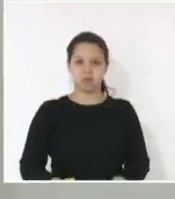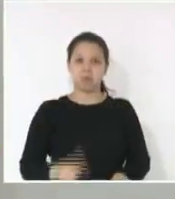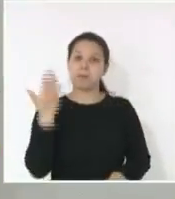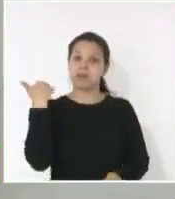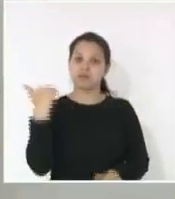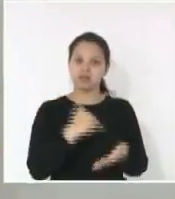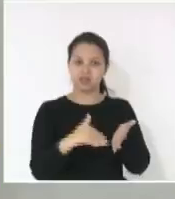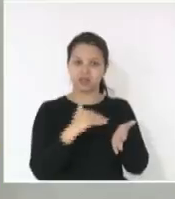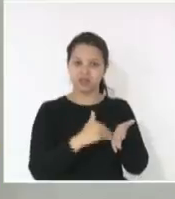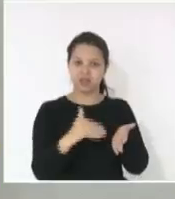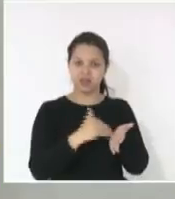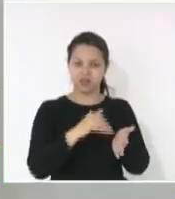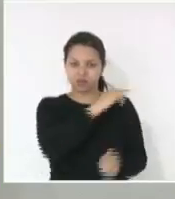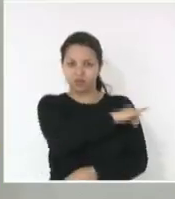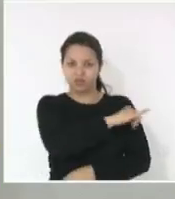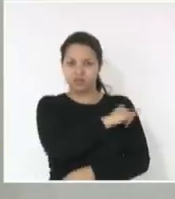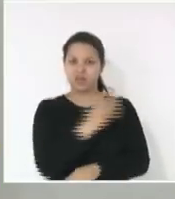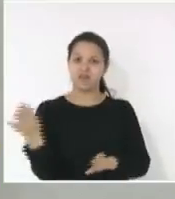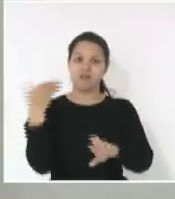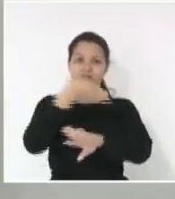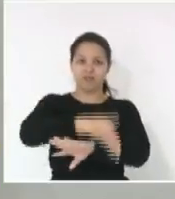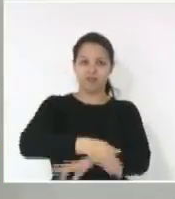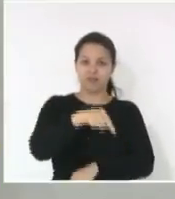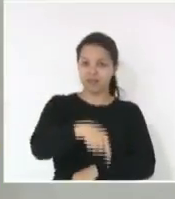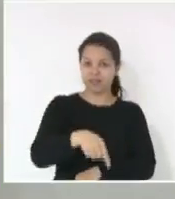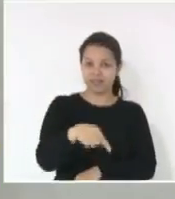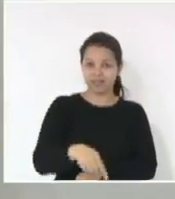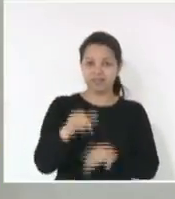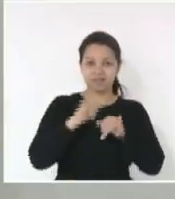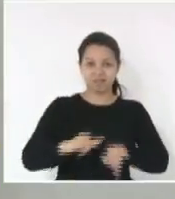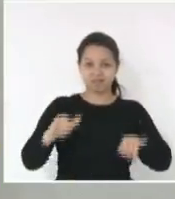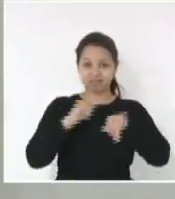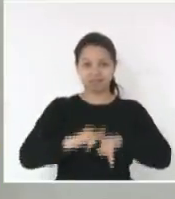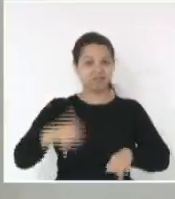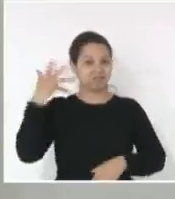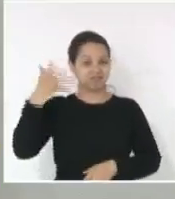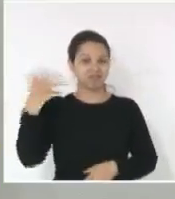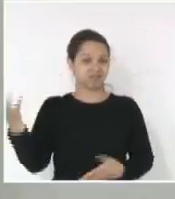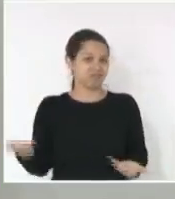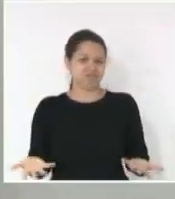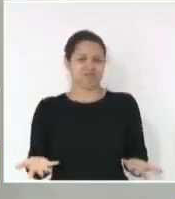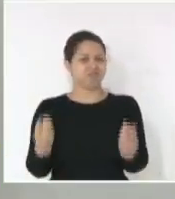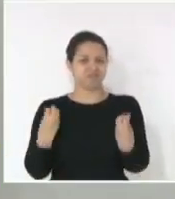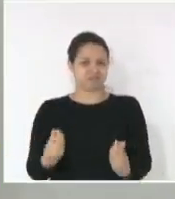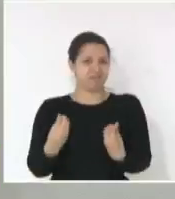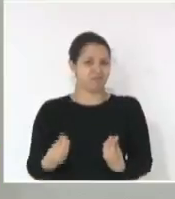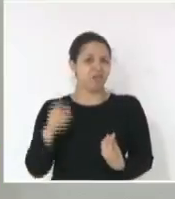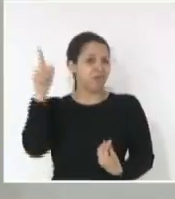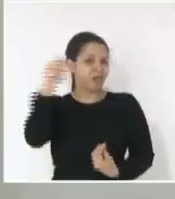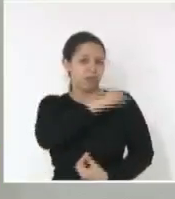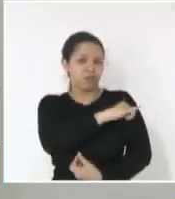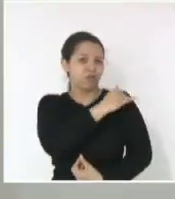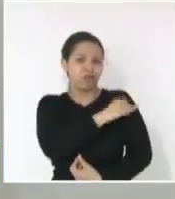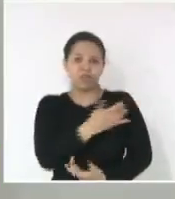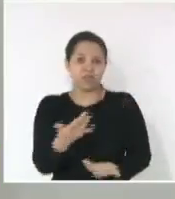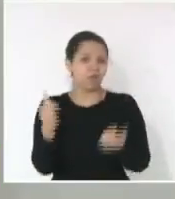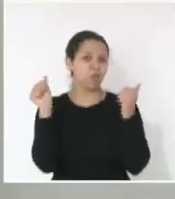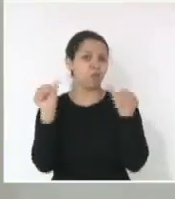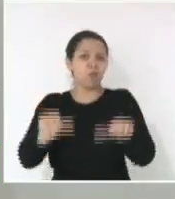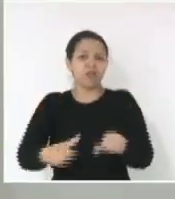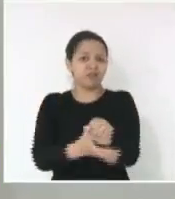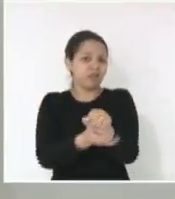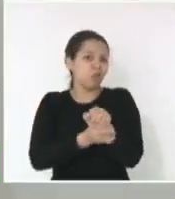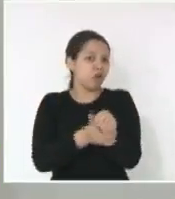palestra. Um absurdo, porque o Estado com a pior segurança do país. Um Estado que, com o secretário,